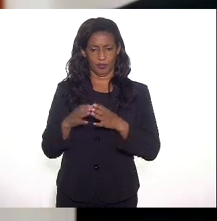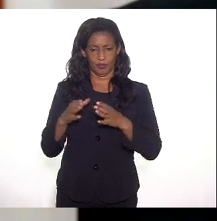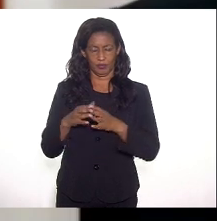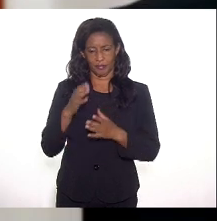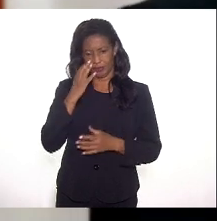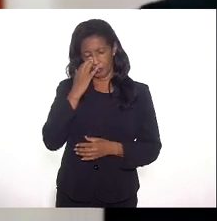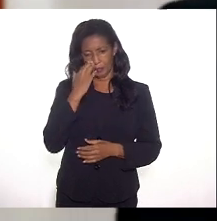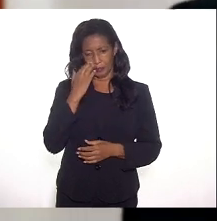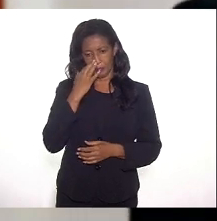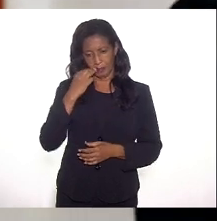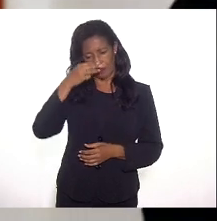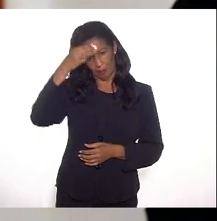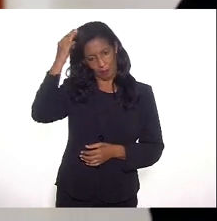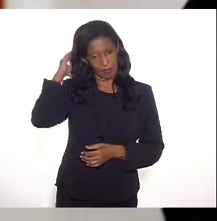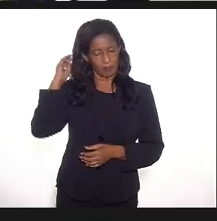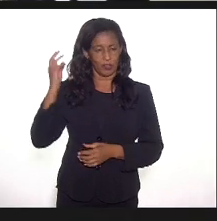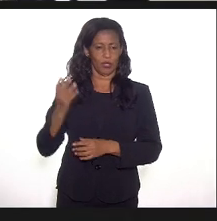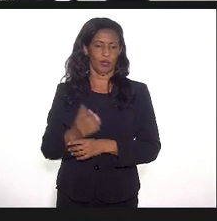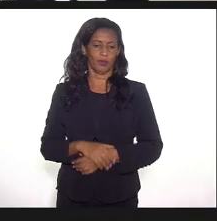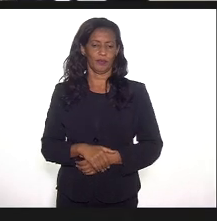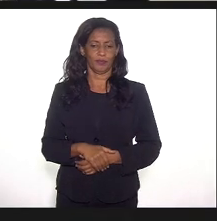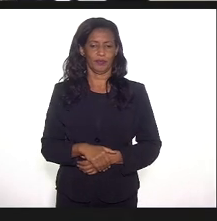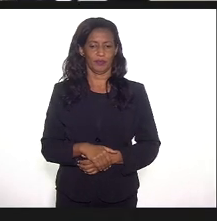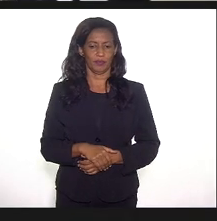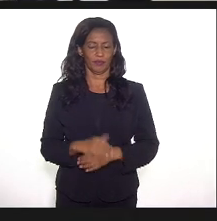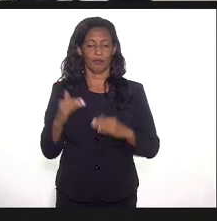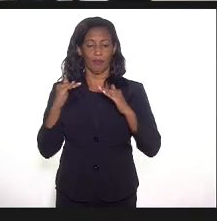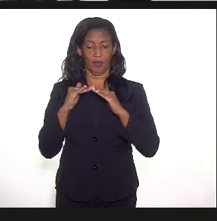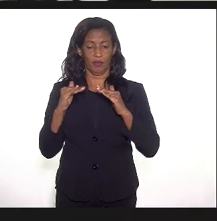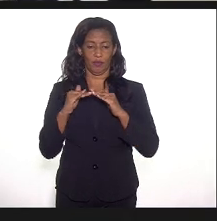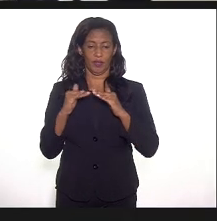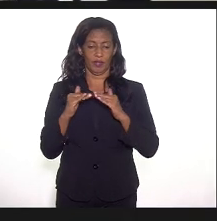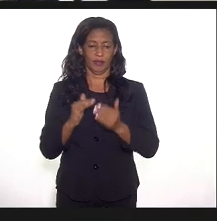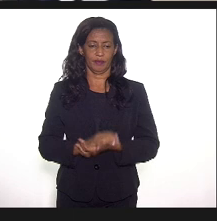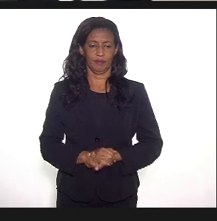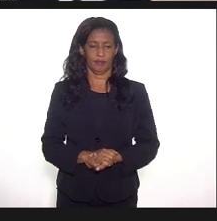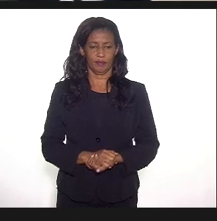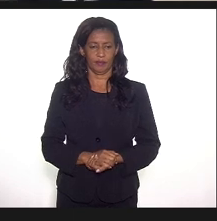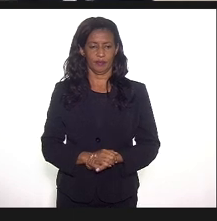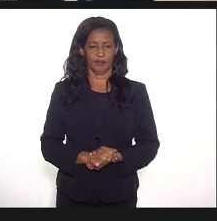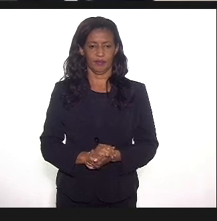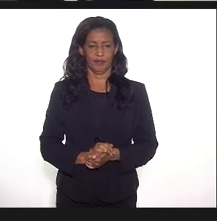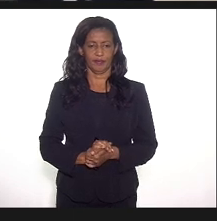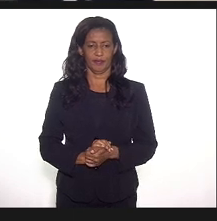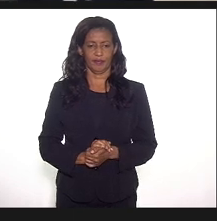o deputado Márcio Pacheco. Favorável, presidente.